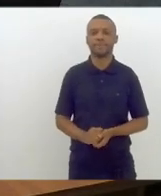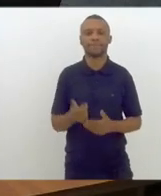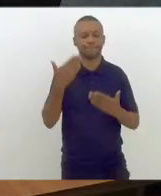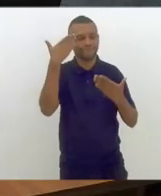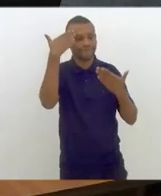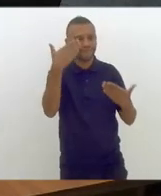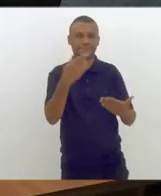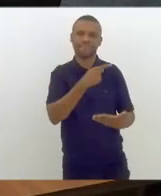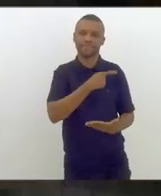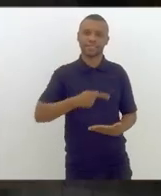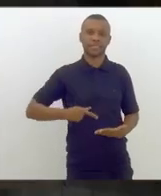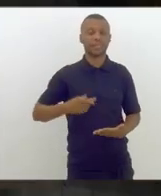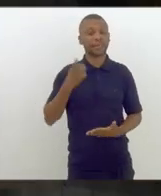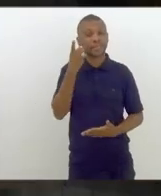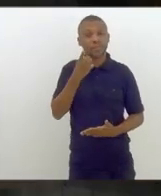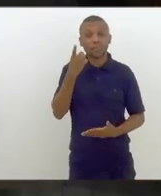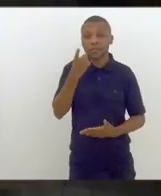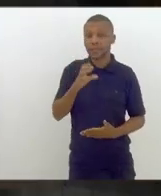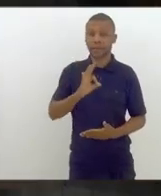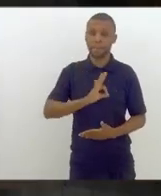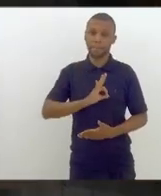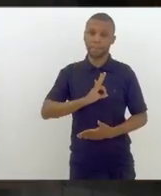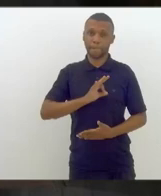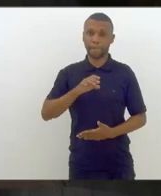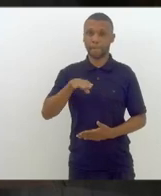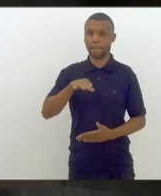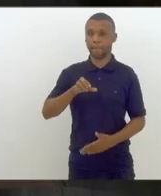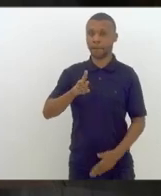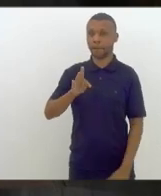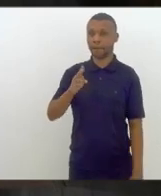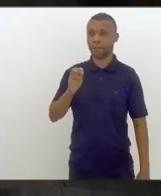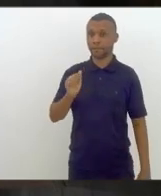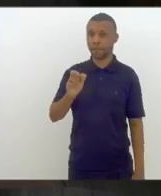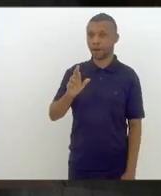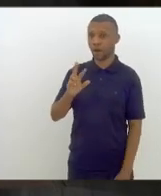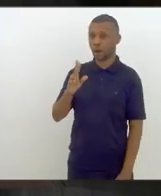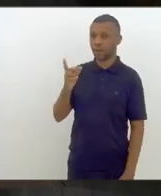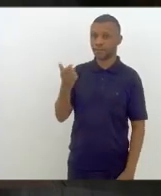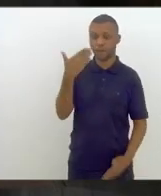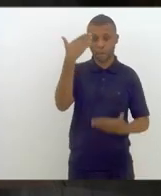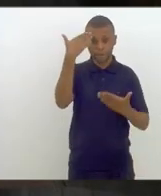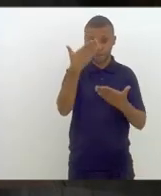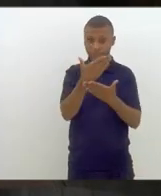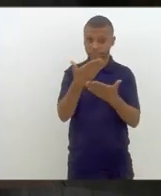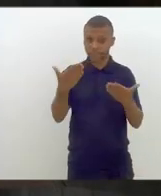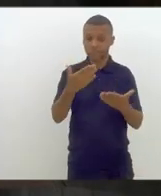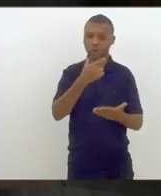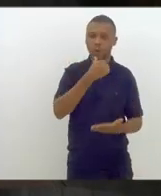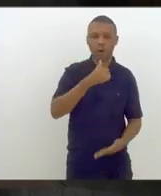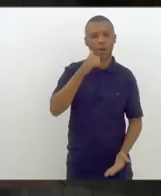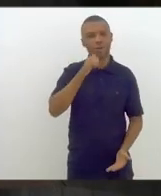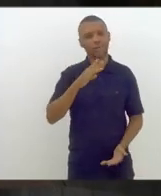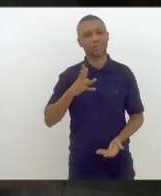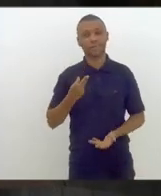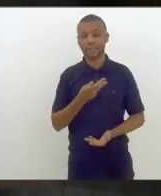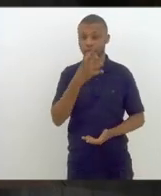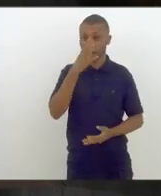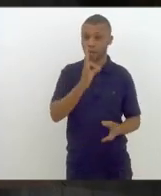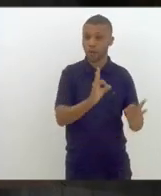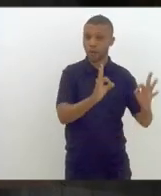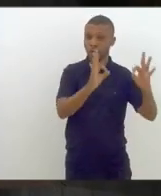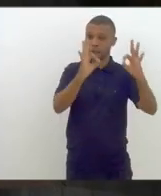Obrigado, presidente, deputada Marta Rocha. Obrigado a todas, todos e todas que nos assistem pela TV